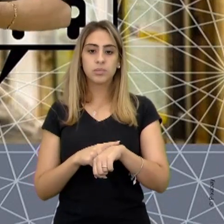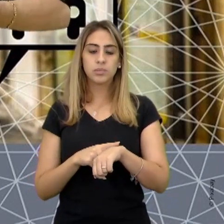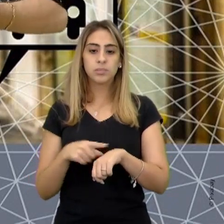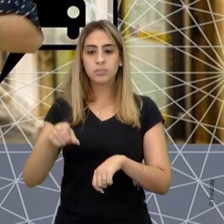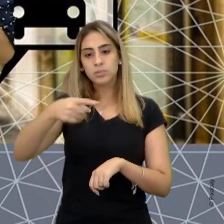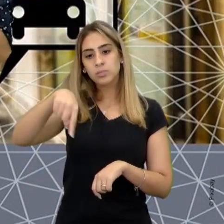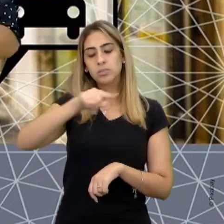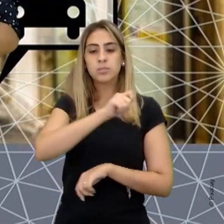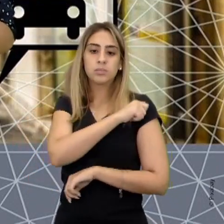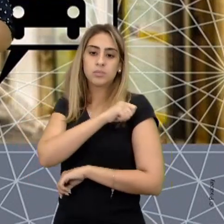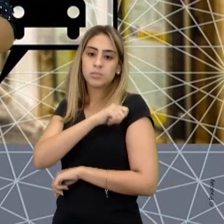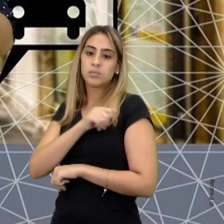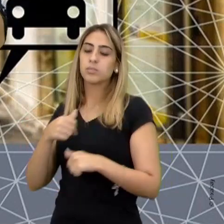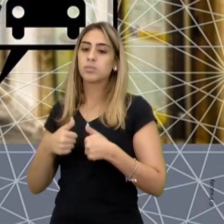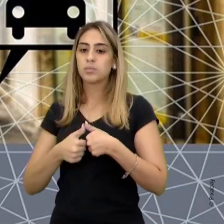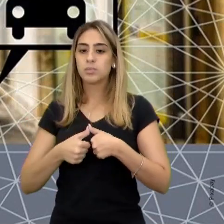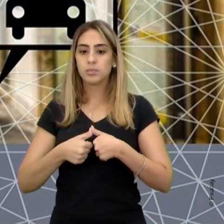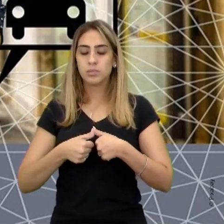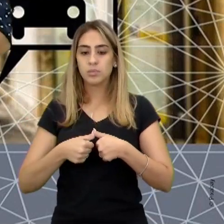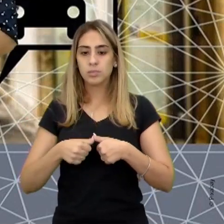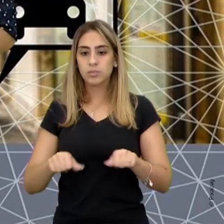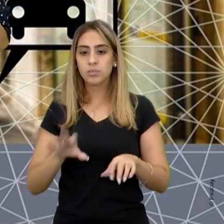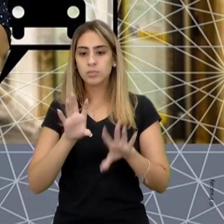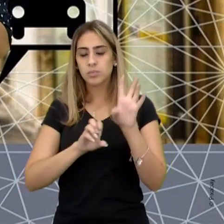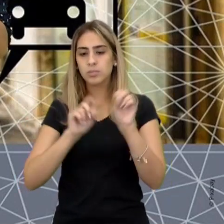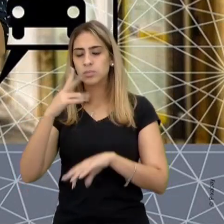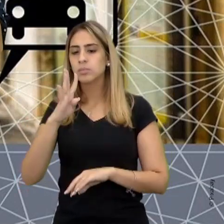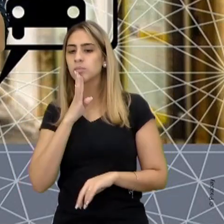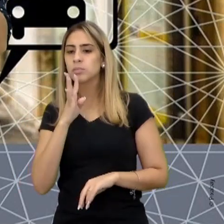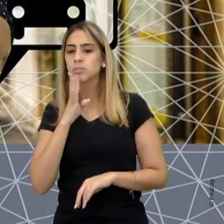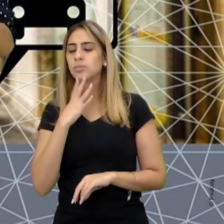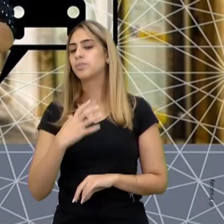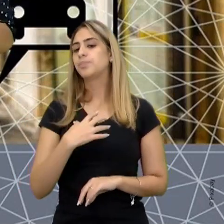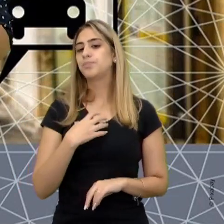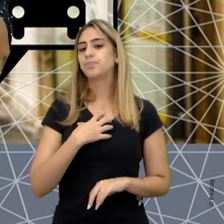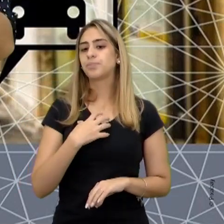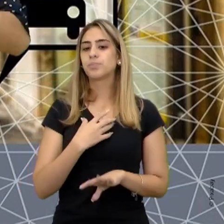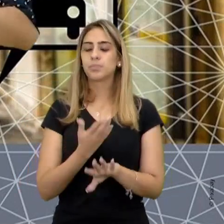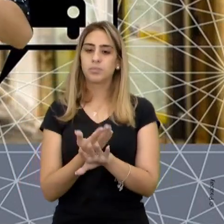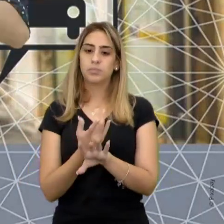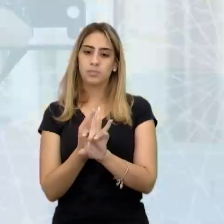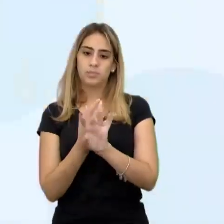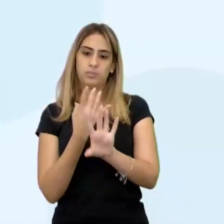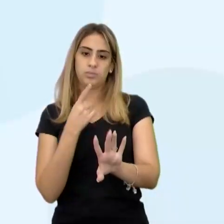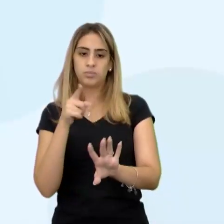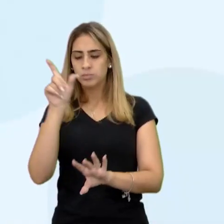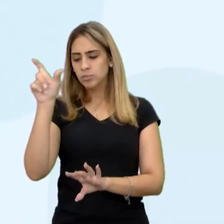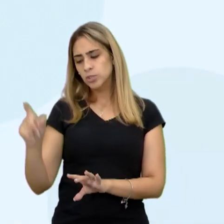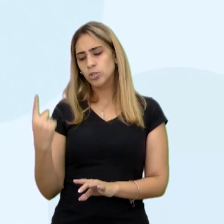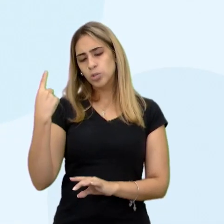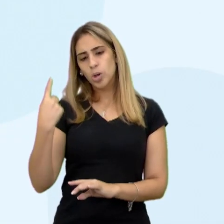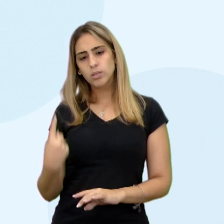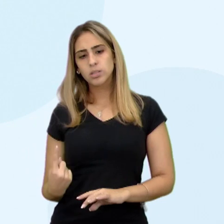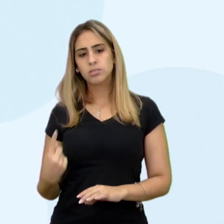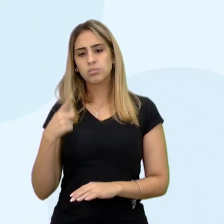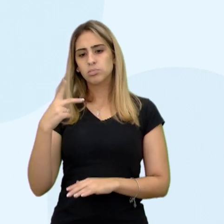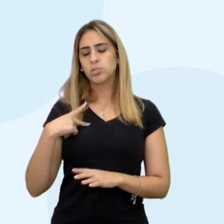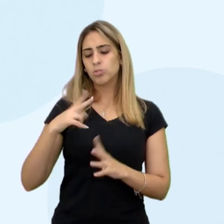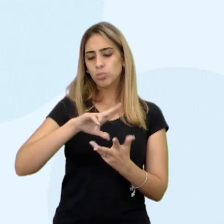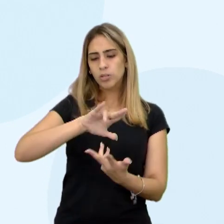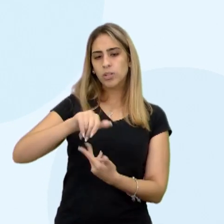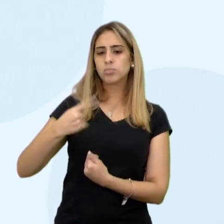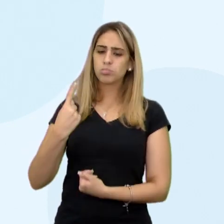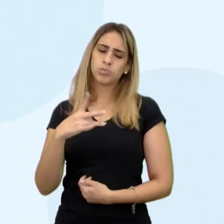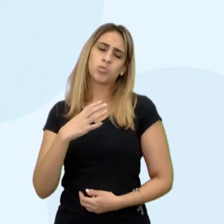você, estudante, que está buscando seus conhecimentos de forma assíncrona. Você sozinho, com você aí no seu universo, por algum